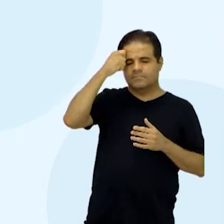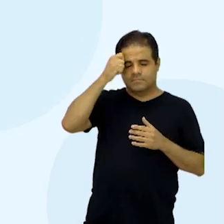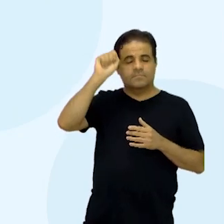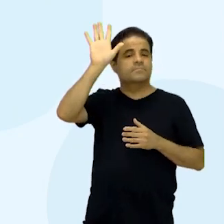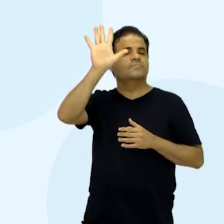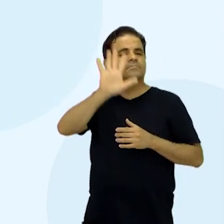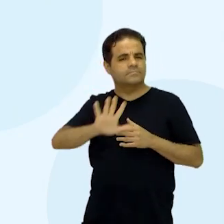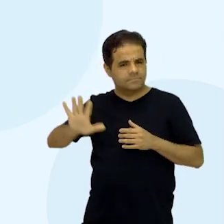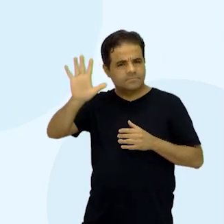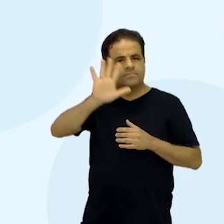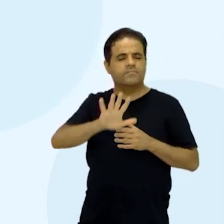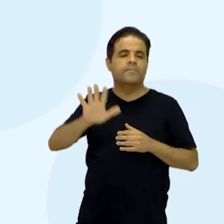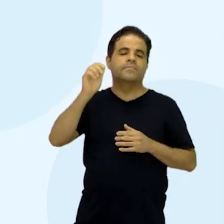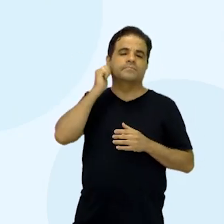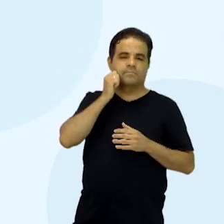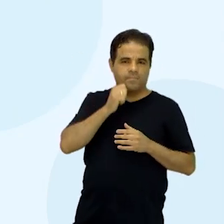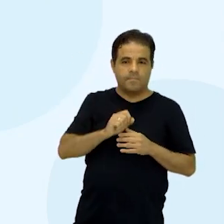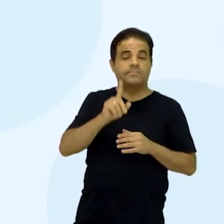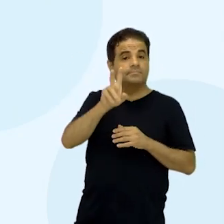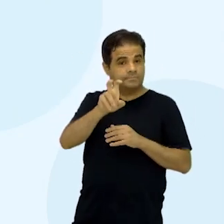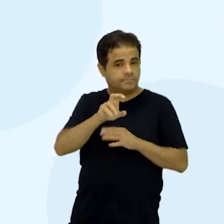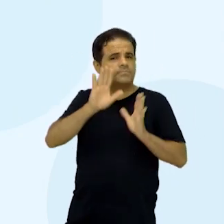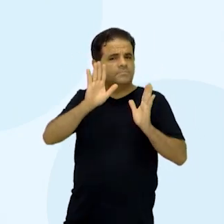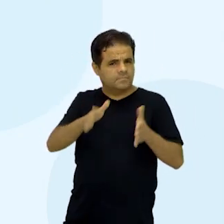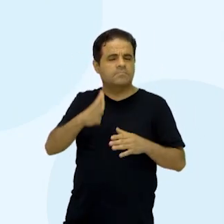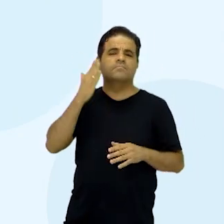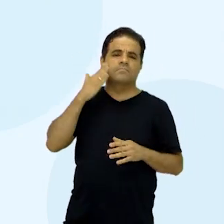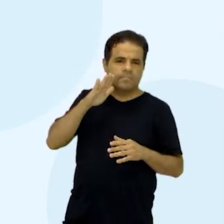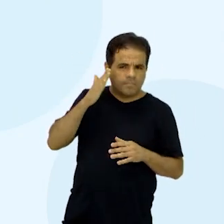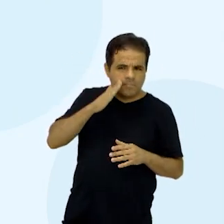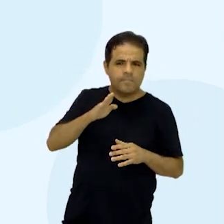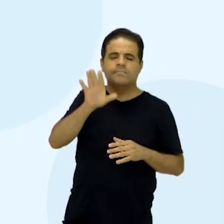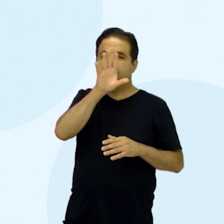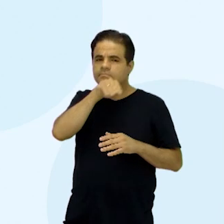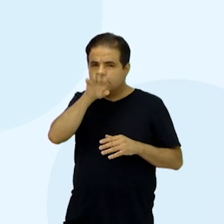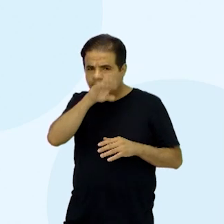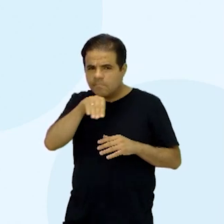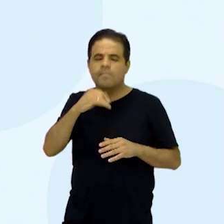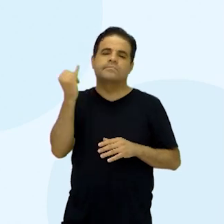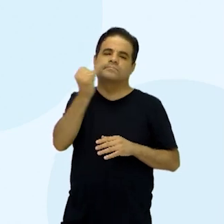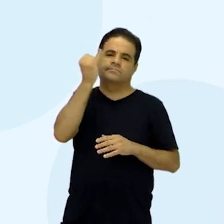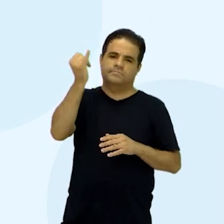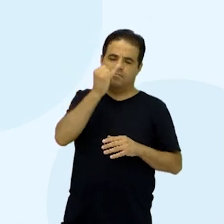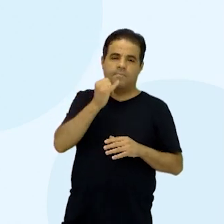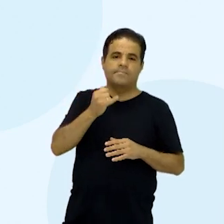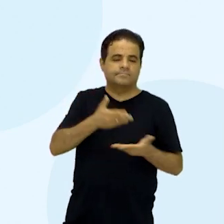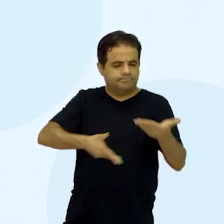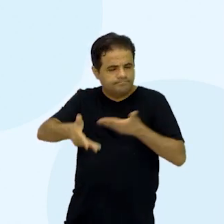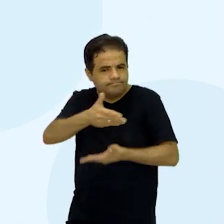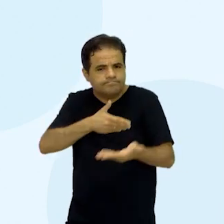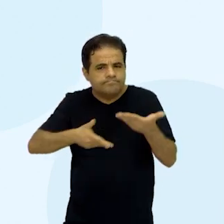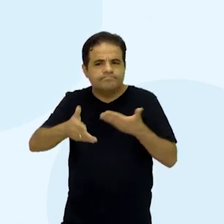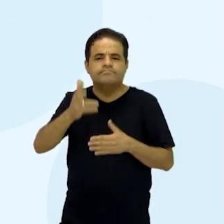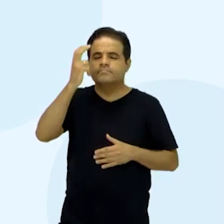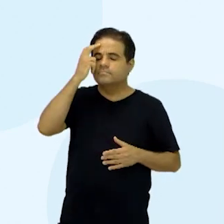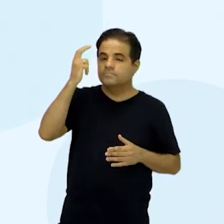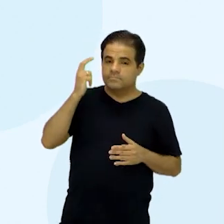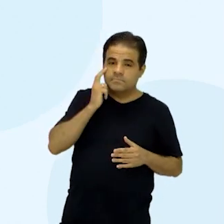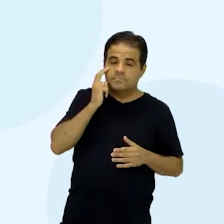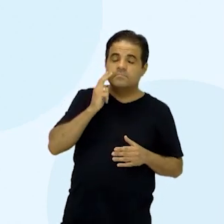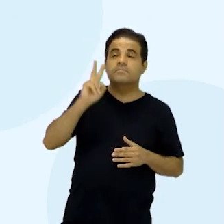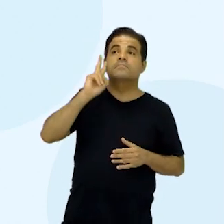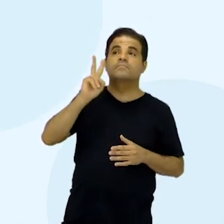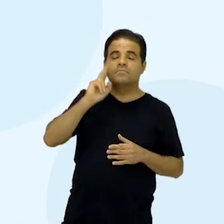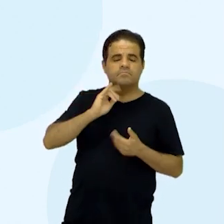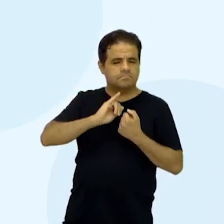cultura africana. Valendo 15 pontos. Então a gente já entende que a oralidade é super importante para resgatar essa cultura. Aquela história